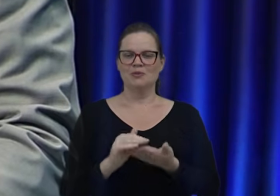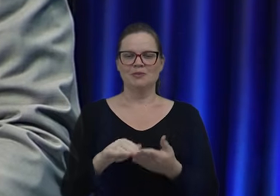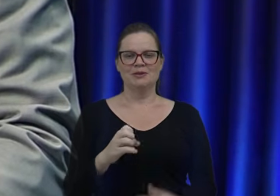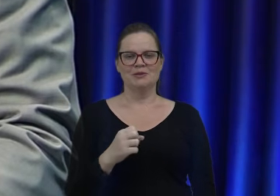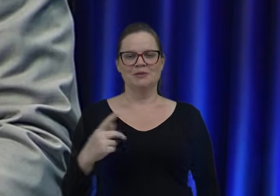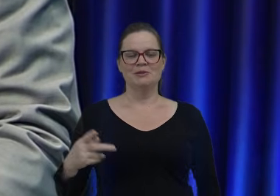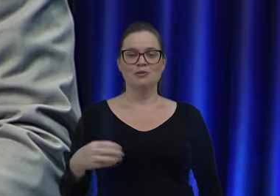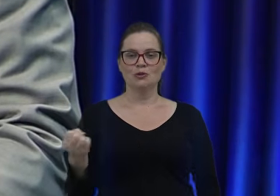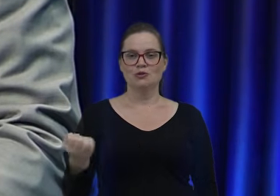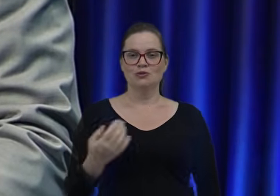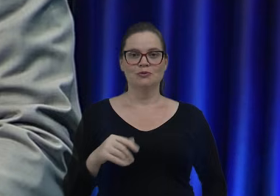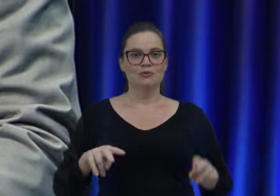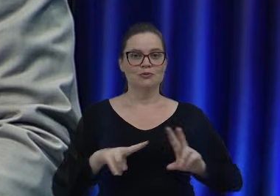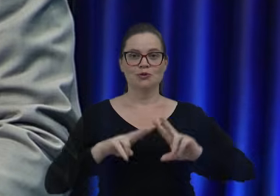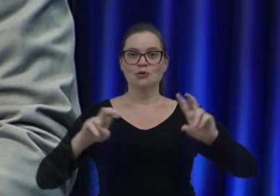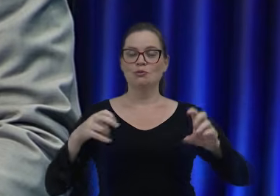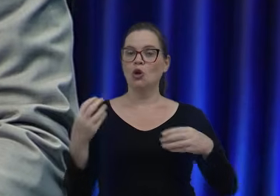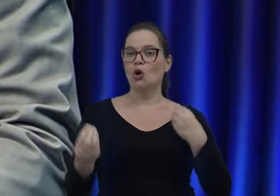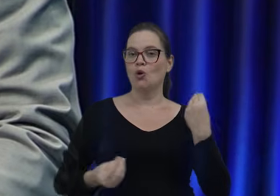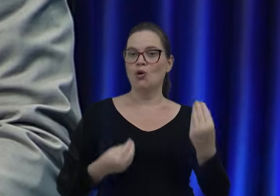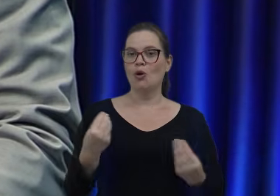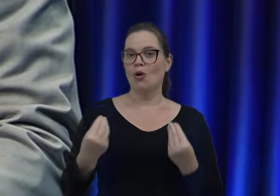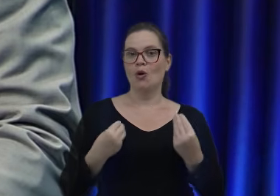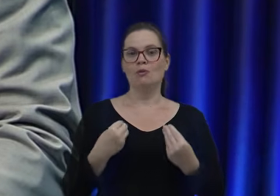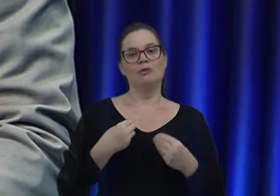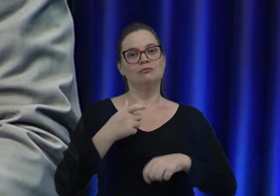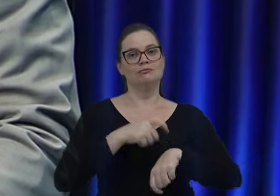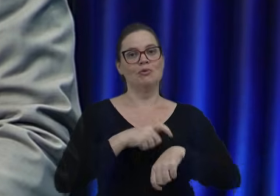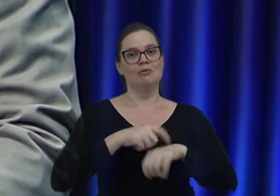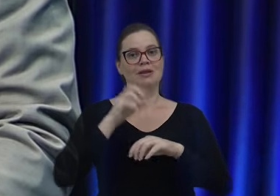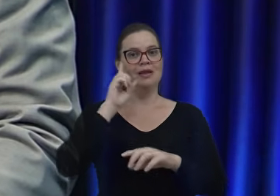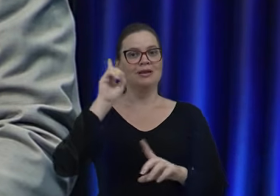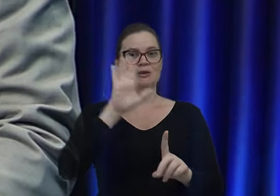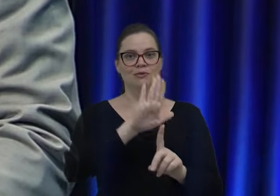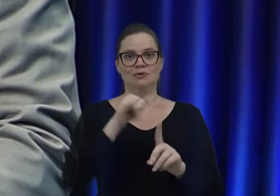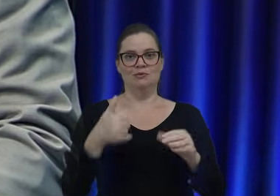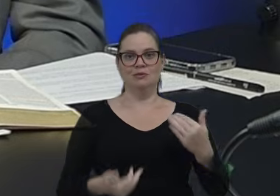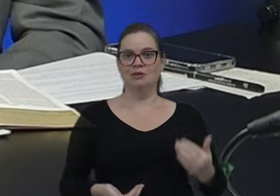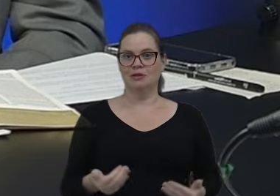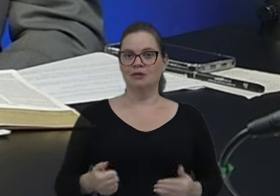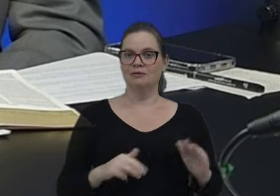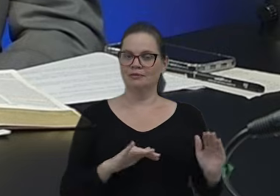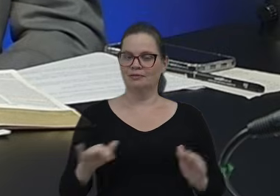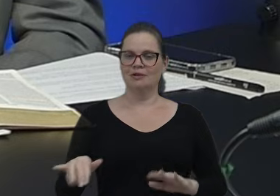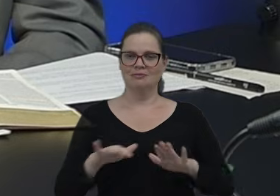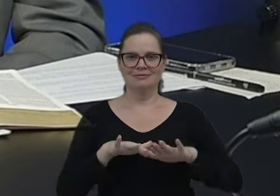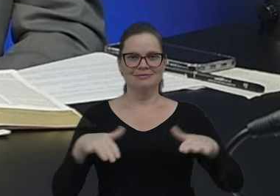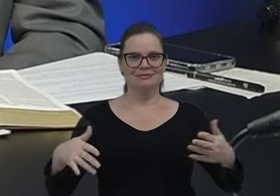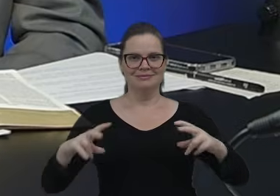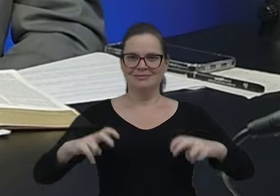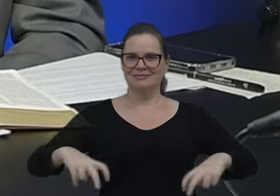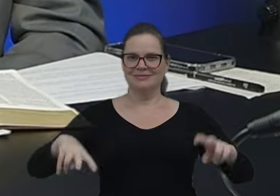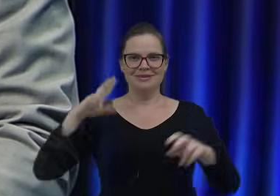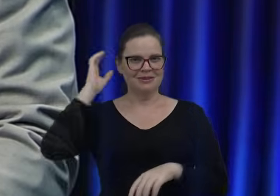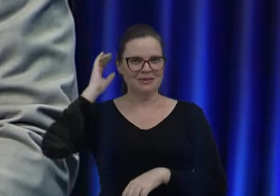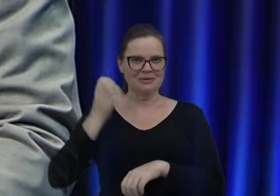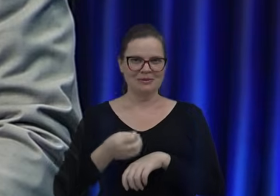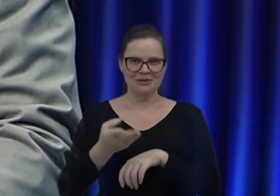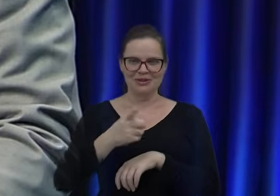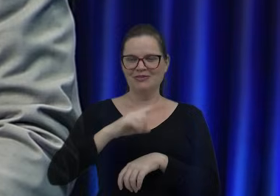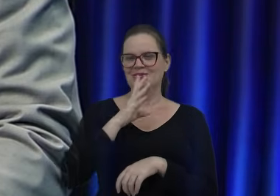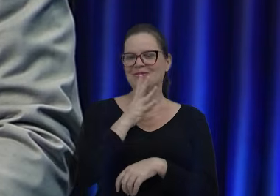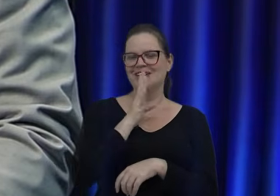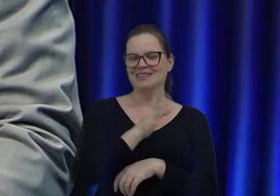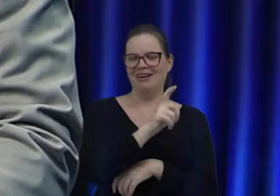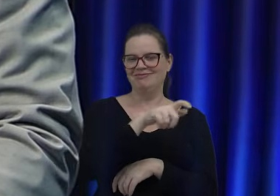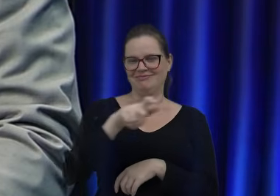do Servo. Estamos aqui à mesa com os companheiros, A paz do Senhor. a paz do A paz do Senhor, Senhor. todos já Amém. bem conhecidos.